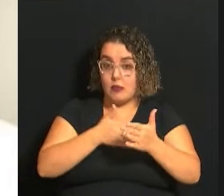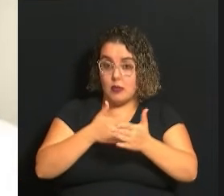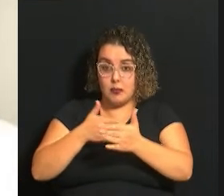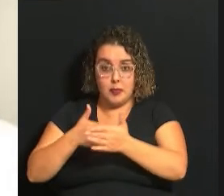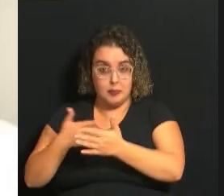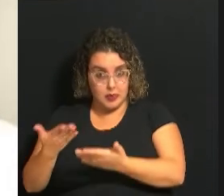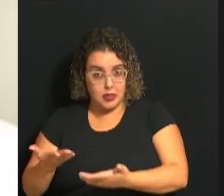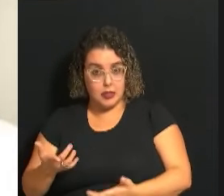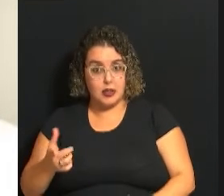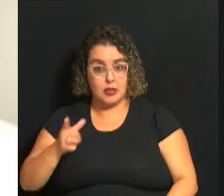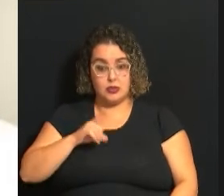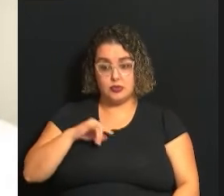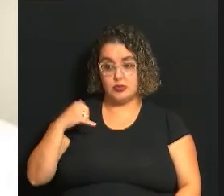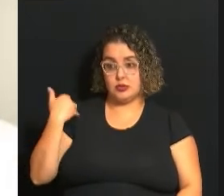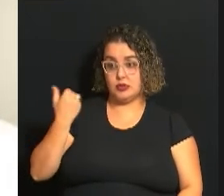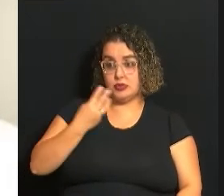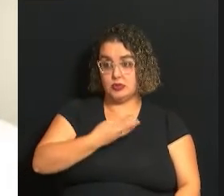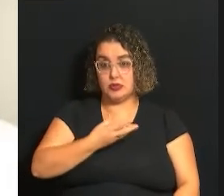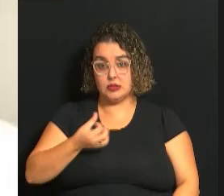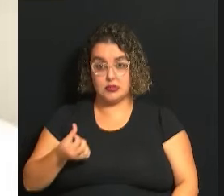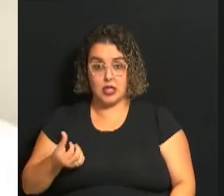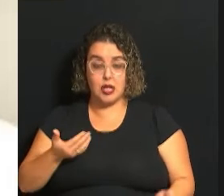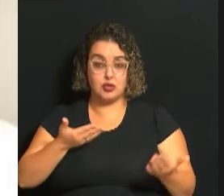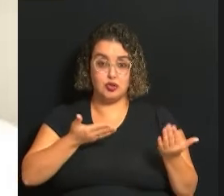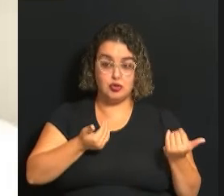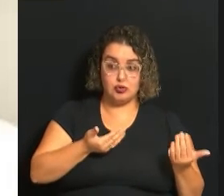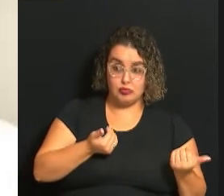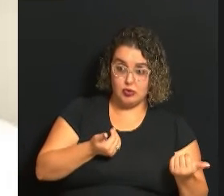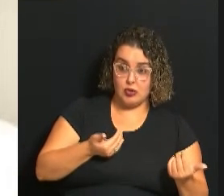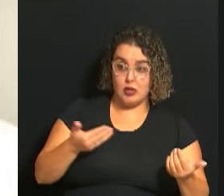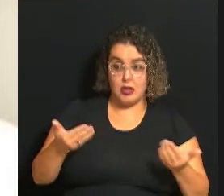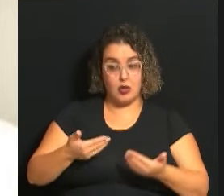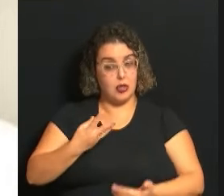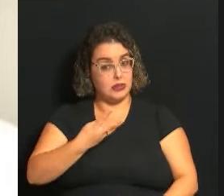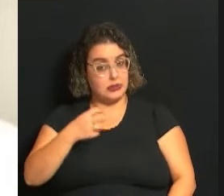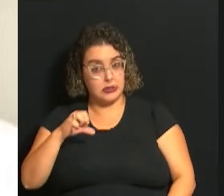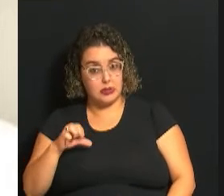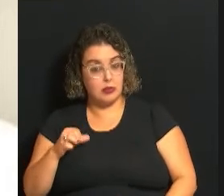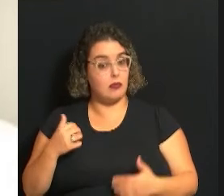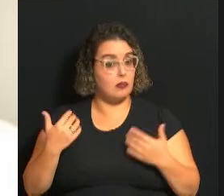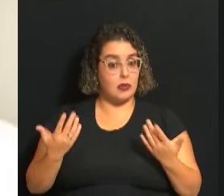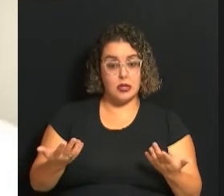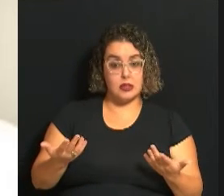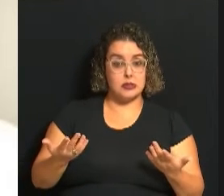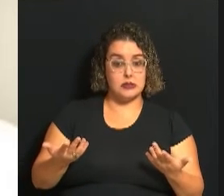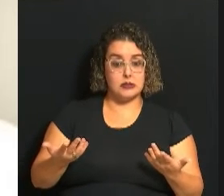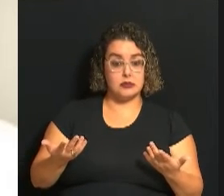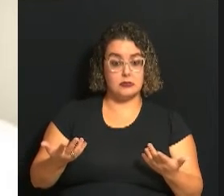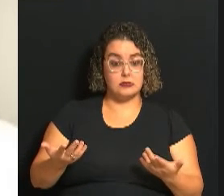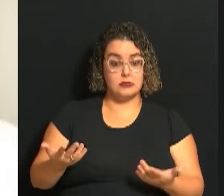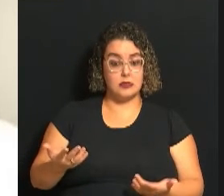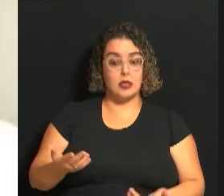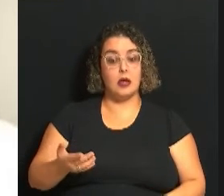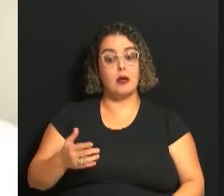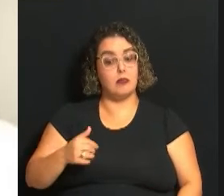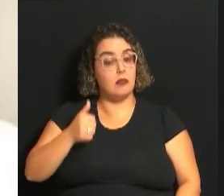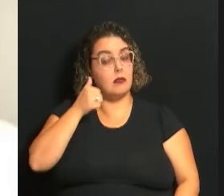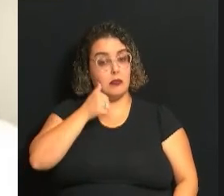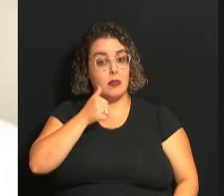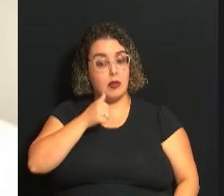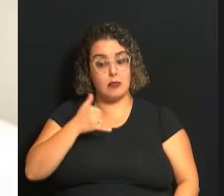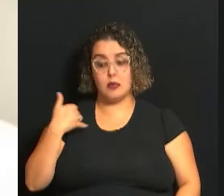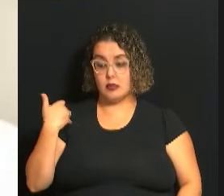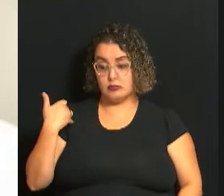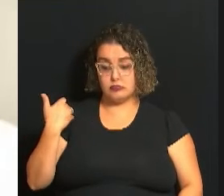tinha 36 anos, jovem, agora estou com 39, mas, assim, eu ainda me considero uma mulher jovem, cheia